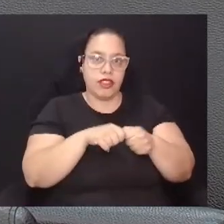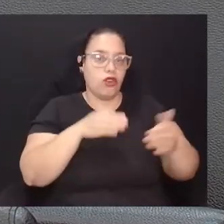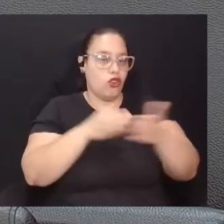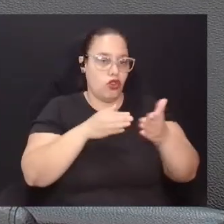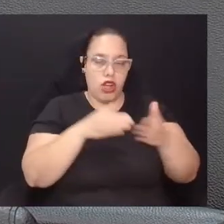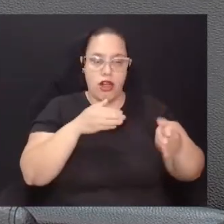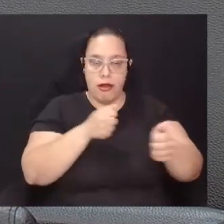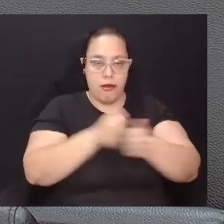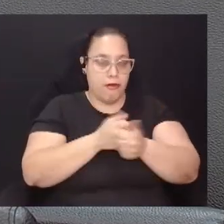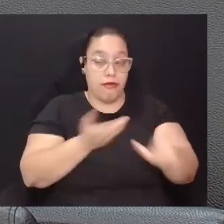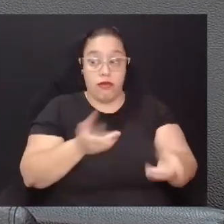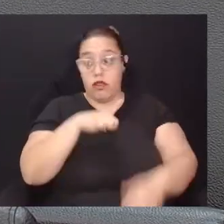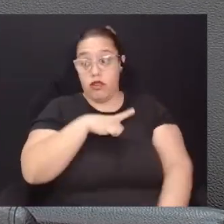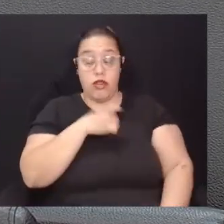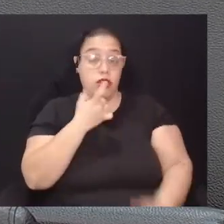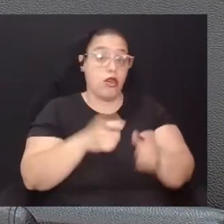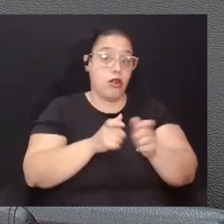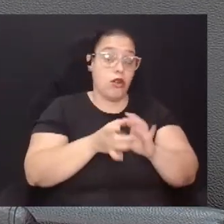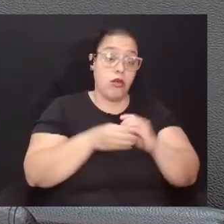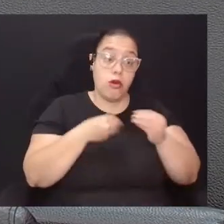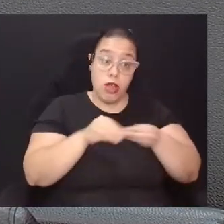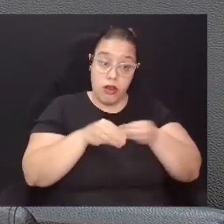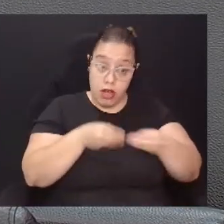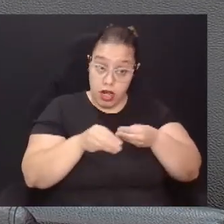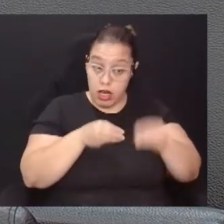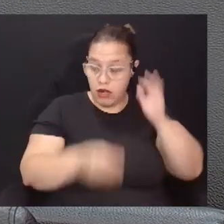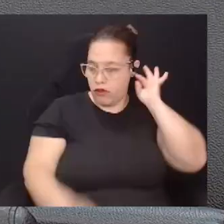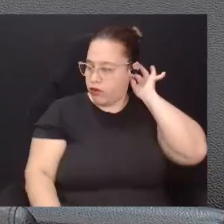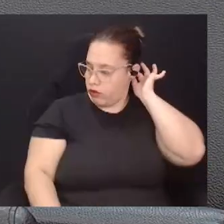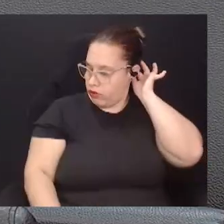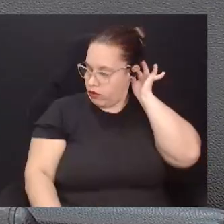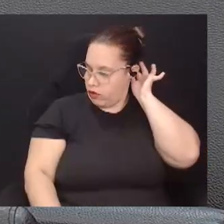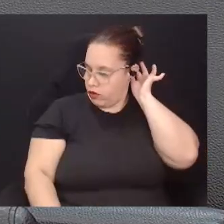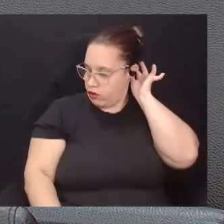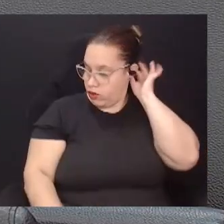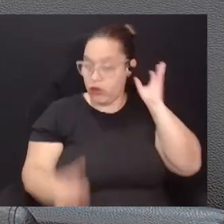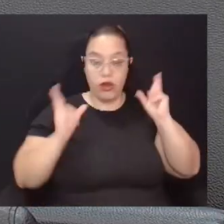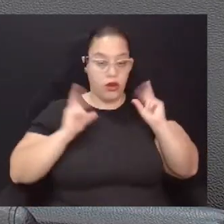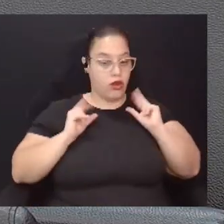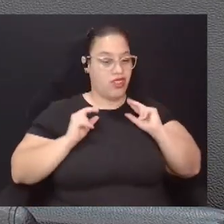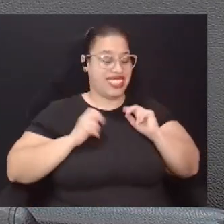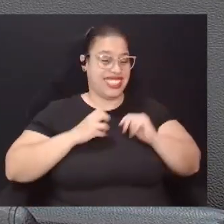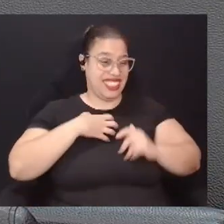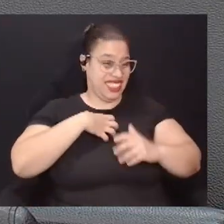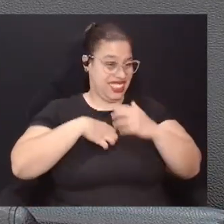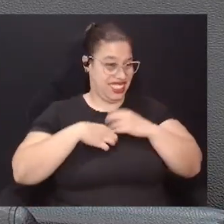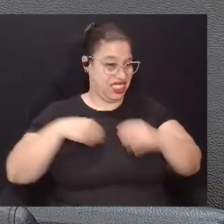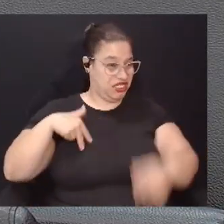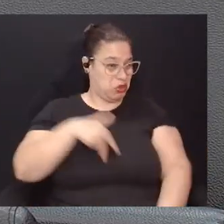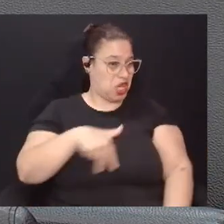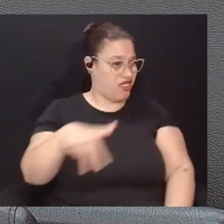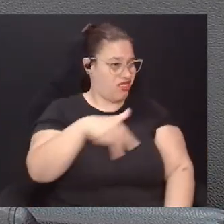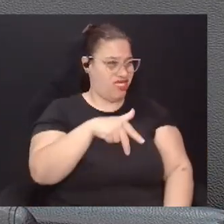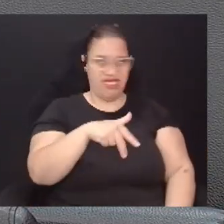já impediam. Então, quando tinha algum que era um pouco mais flexível, né, esses motoristas também se sentiam incomodados de